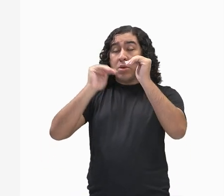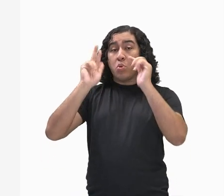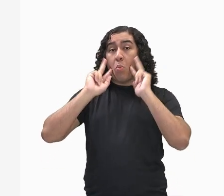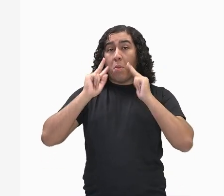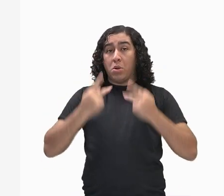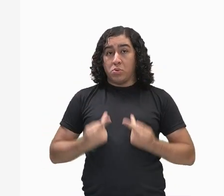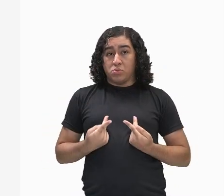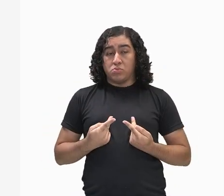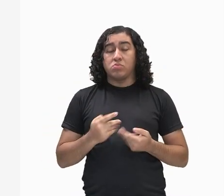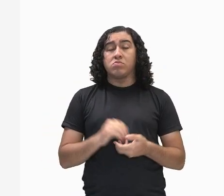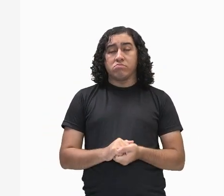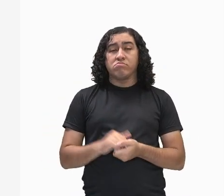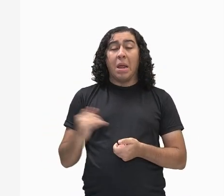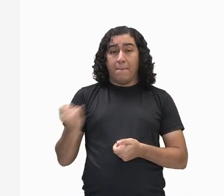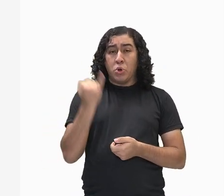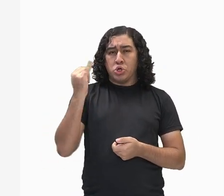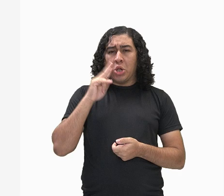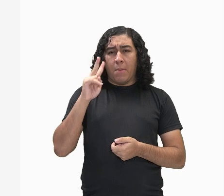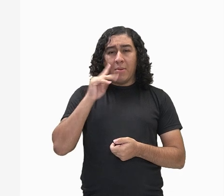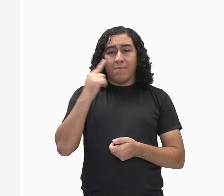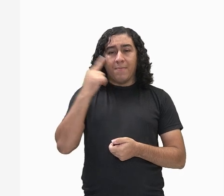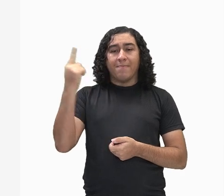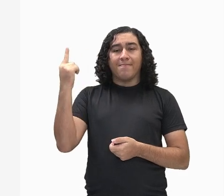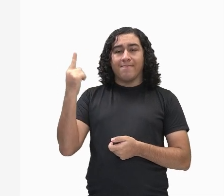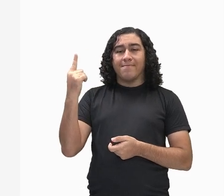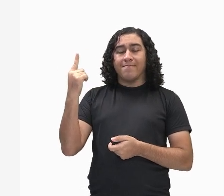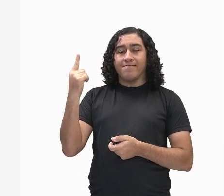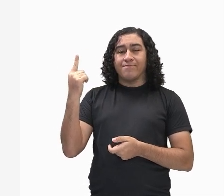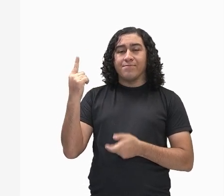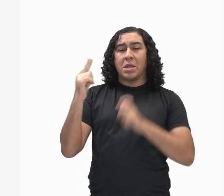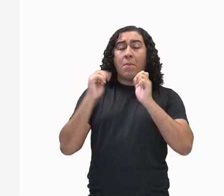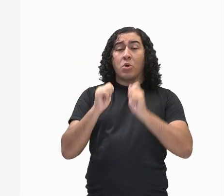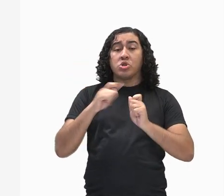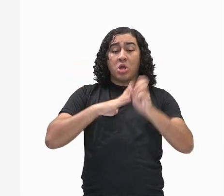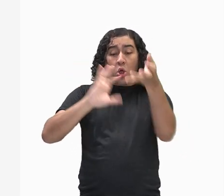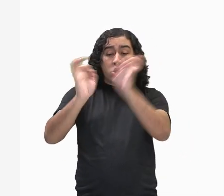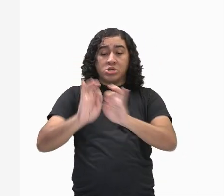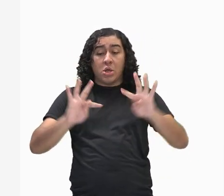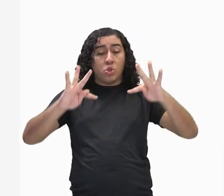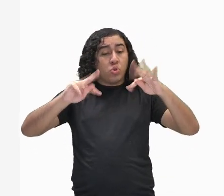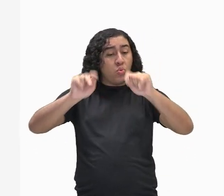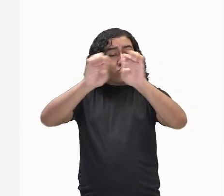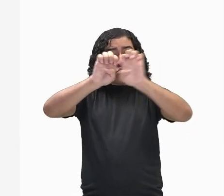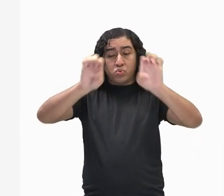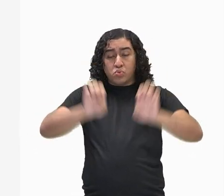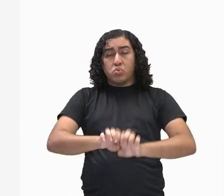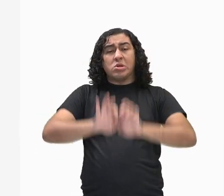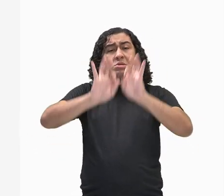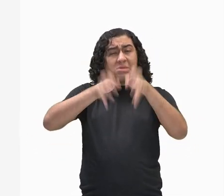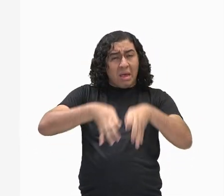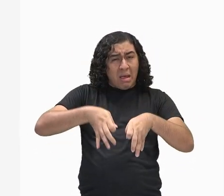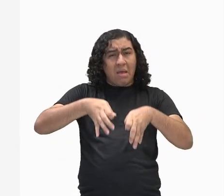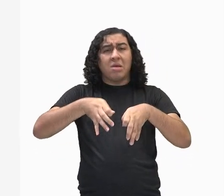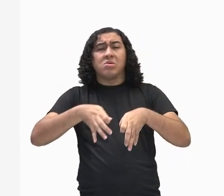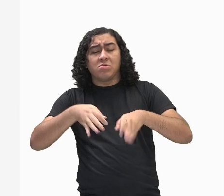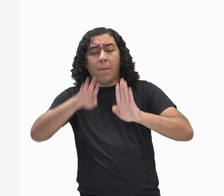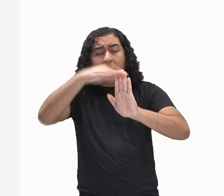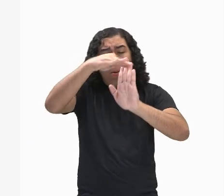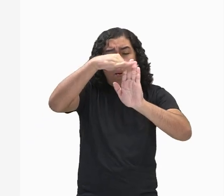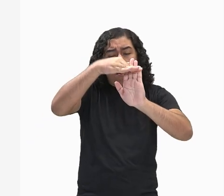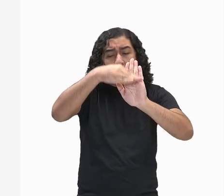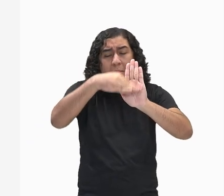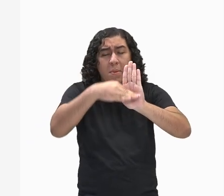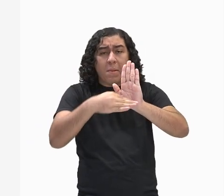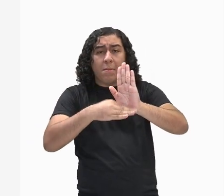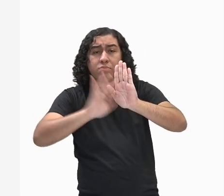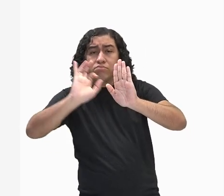humanidade. Isso é importante, vocês estão vendo ali o quebra-cabeça. Eu podia montar tudo isso daí. Estava tudo muito organizado, estava tudo muito